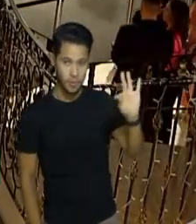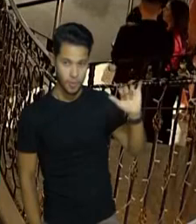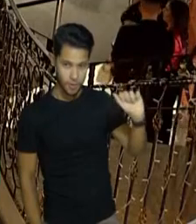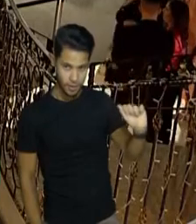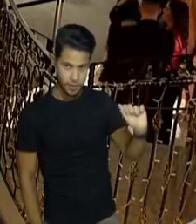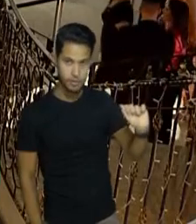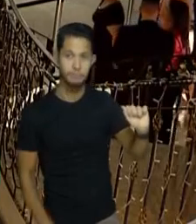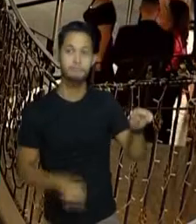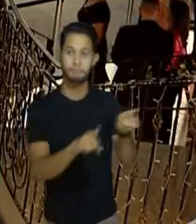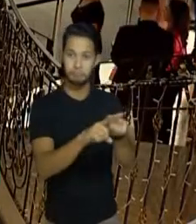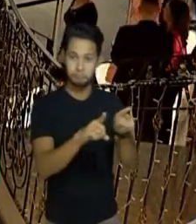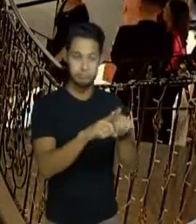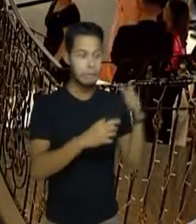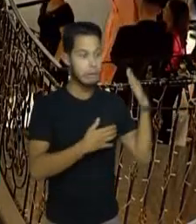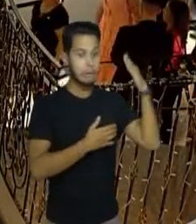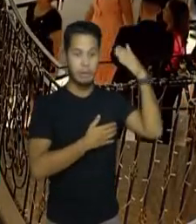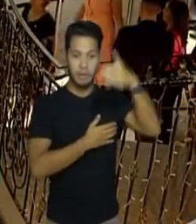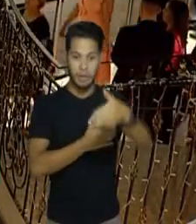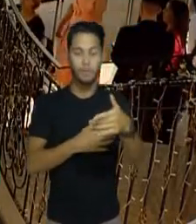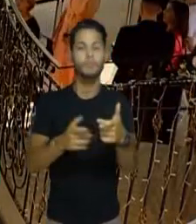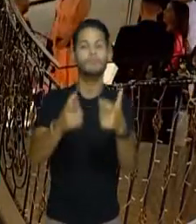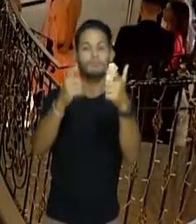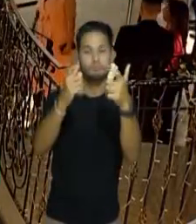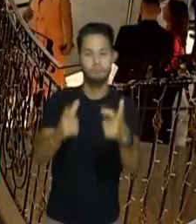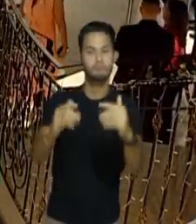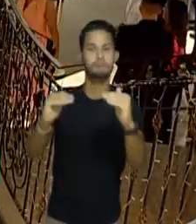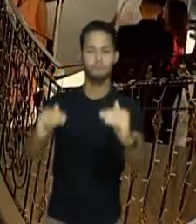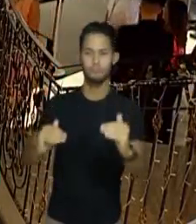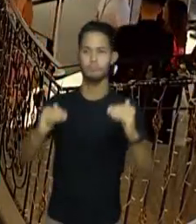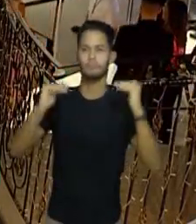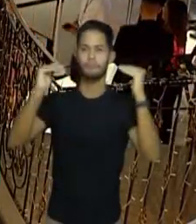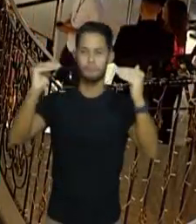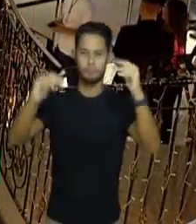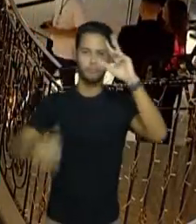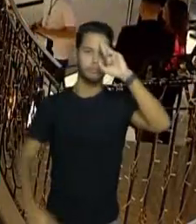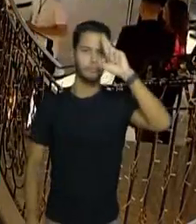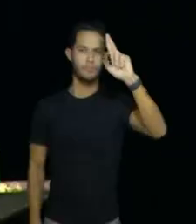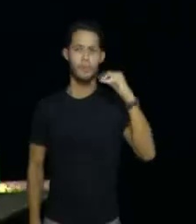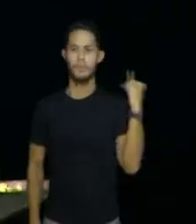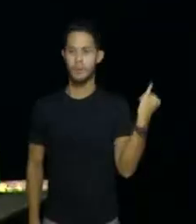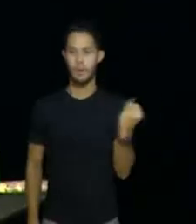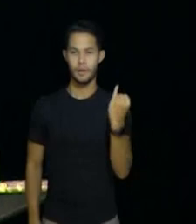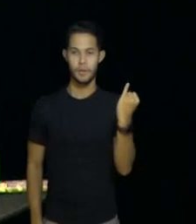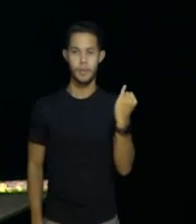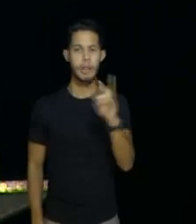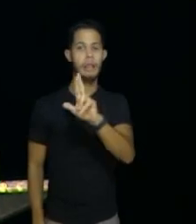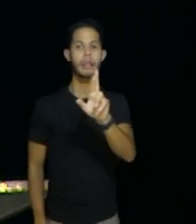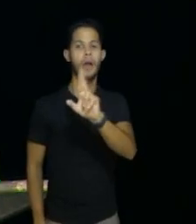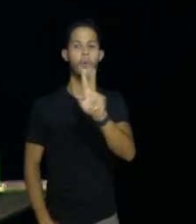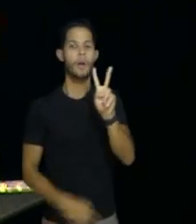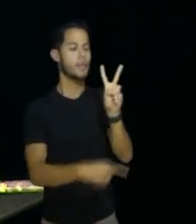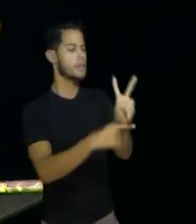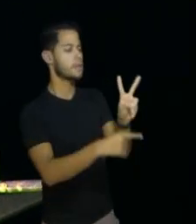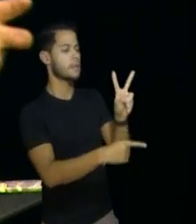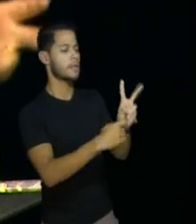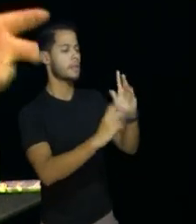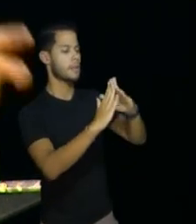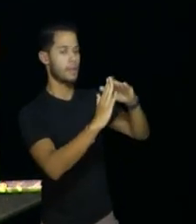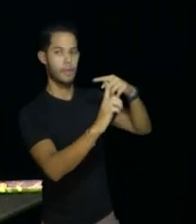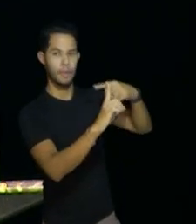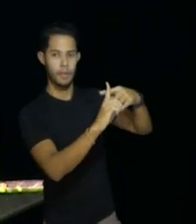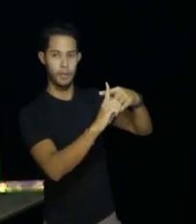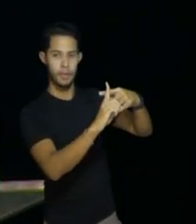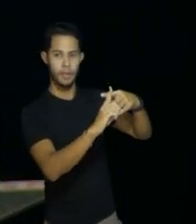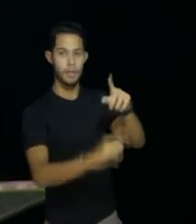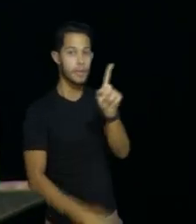de relevância e importância, não para defender a igreja, mas para levar aquilo que nós chamamos de